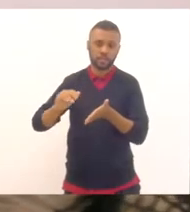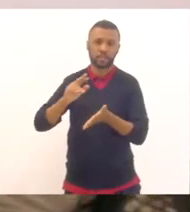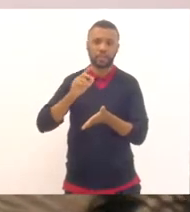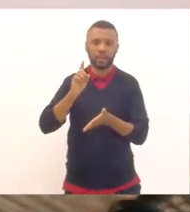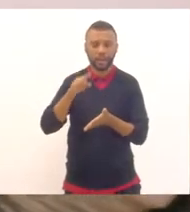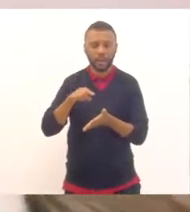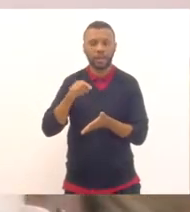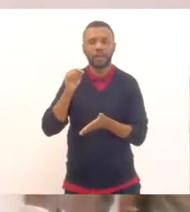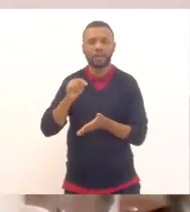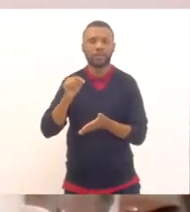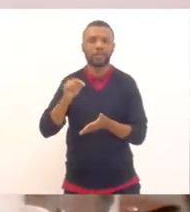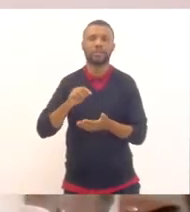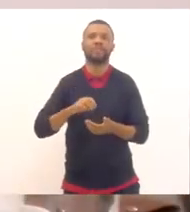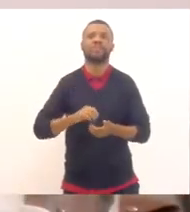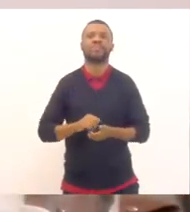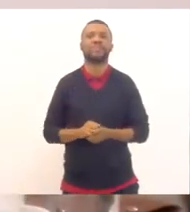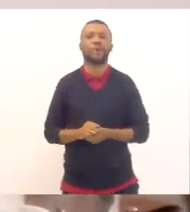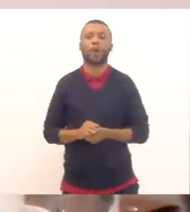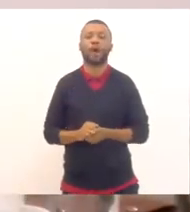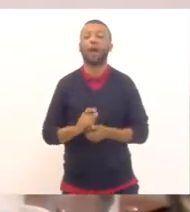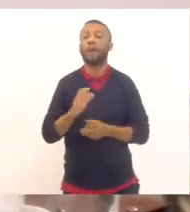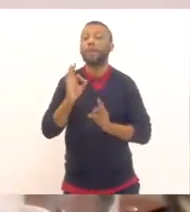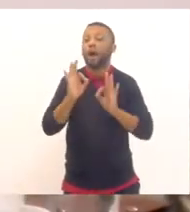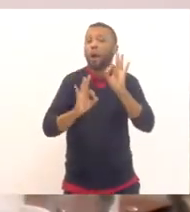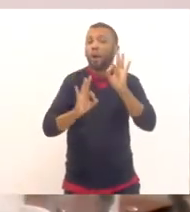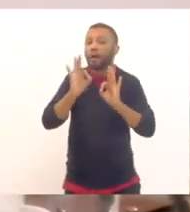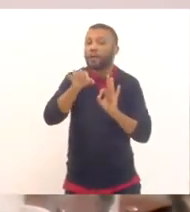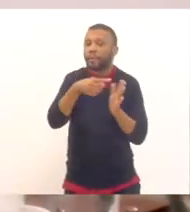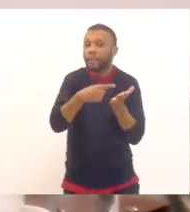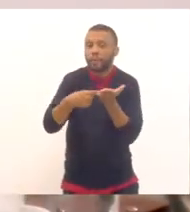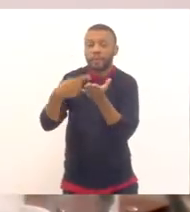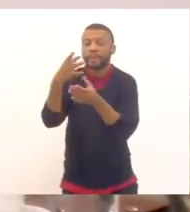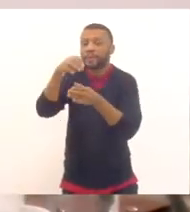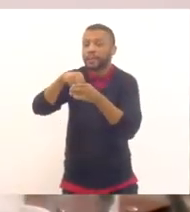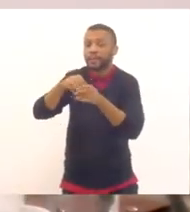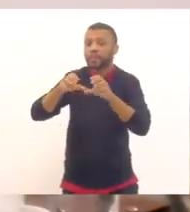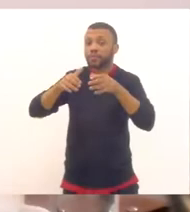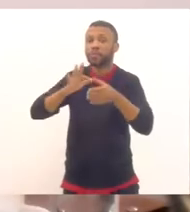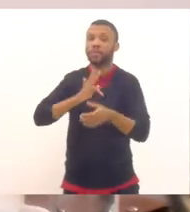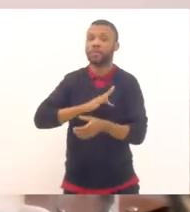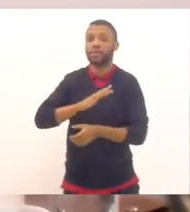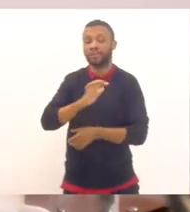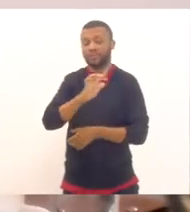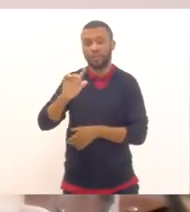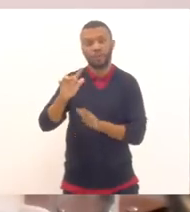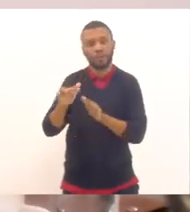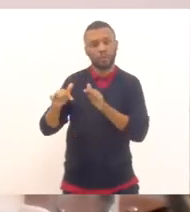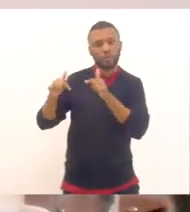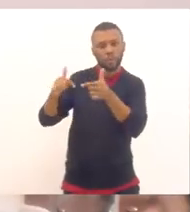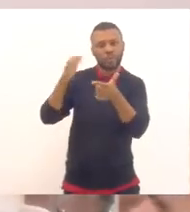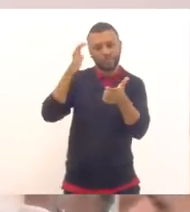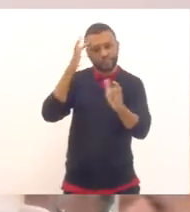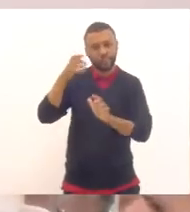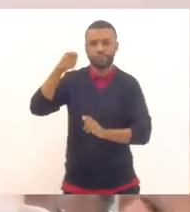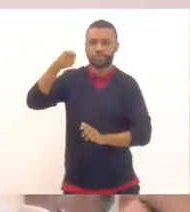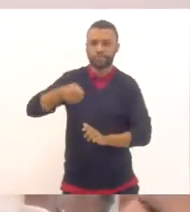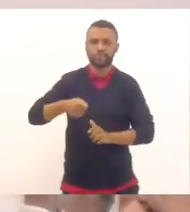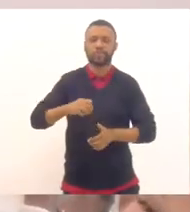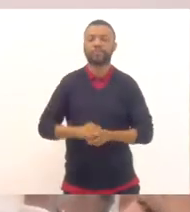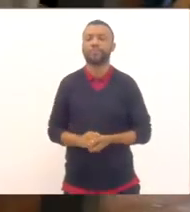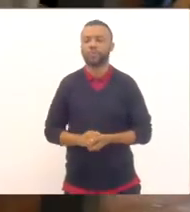foi de uma organização dentro da Polícia Civil para dar efetividade essa decisão